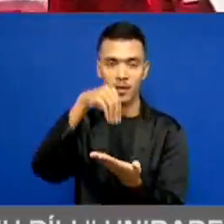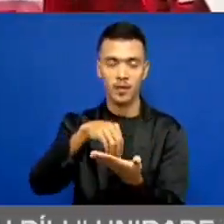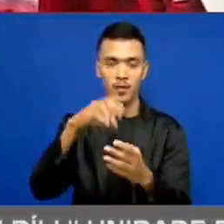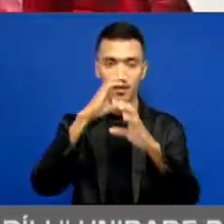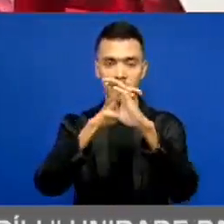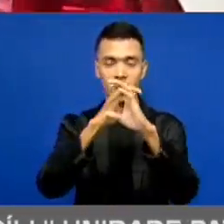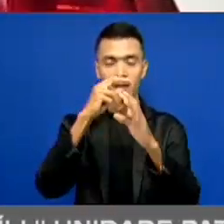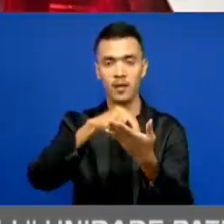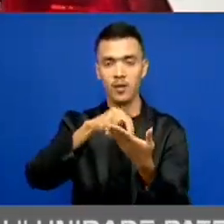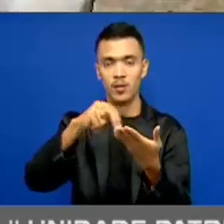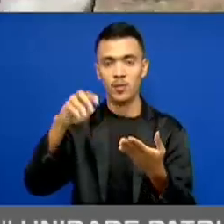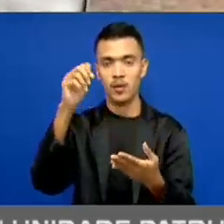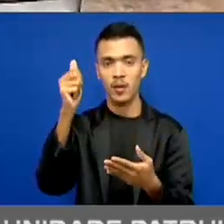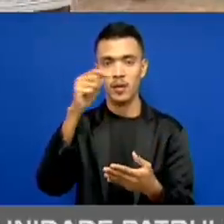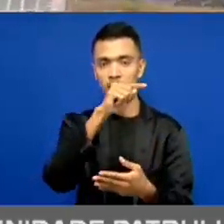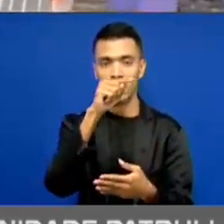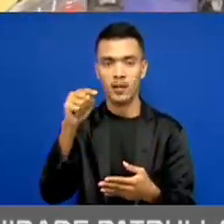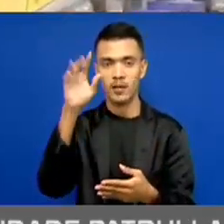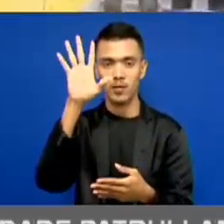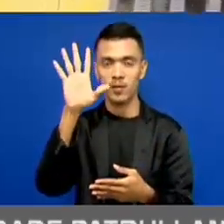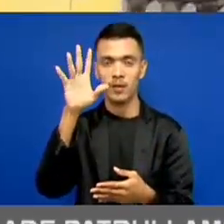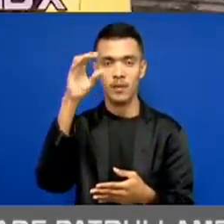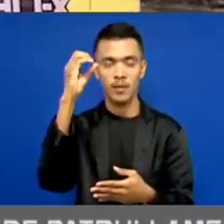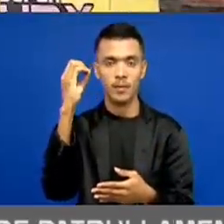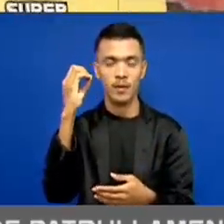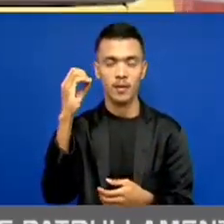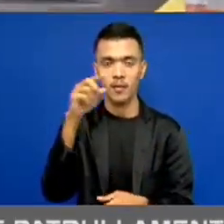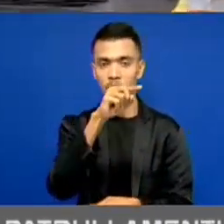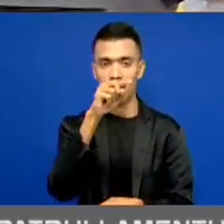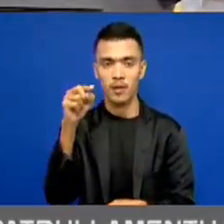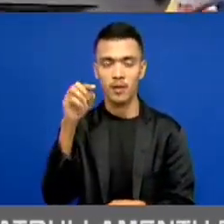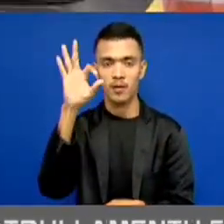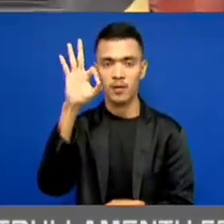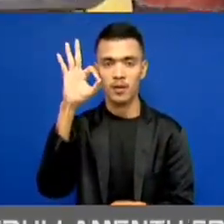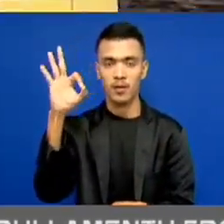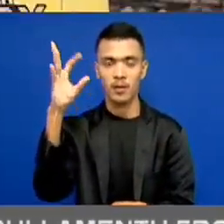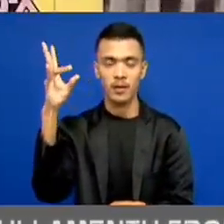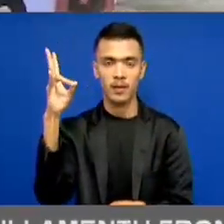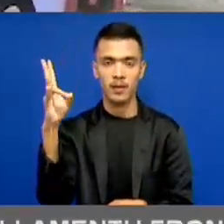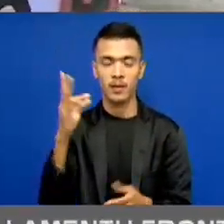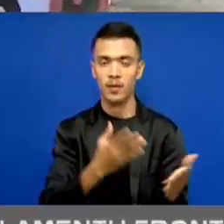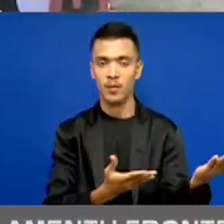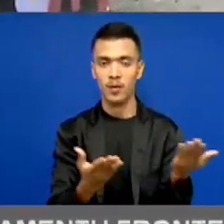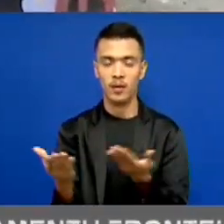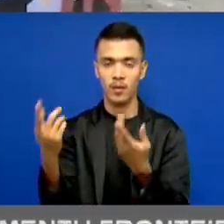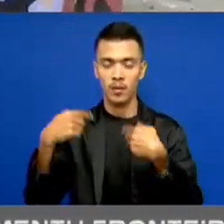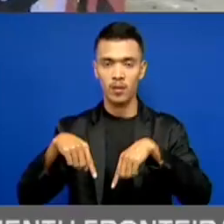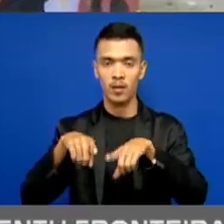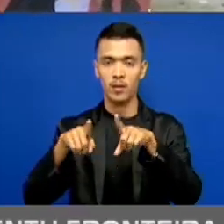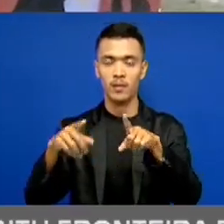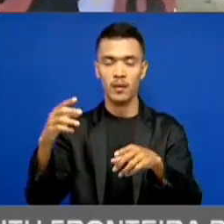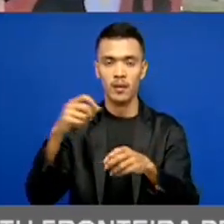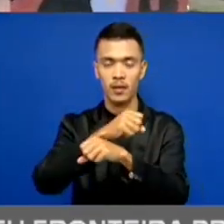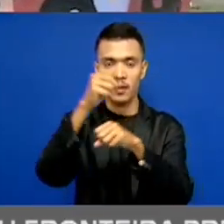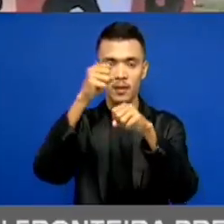roçapa matrícula, a traço Lima Mamuk, traço Ciacia Hito, Horiloriba Kioske Balon e